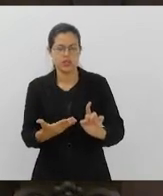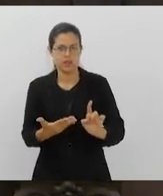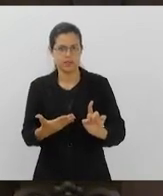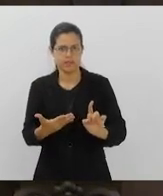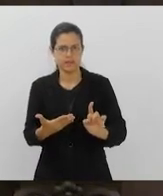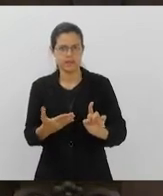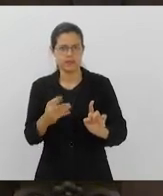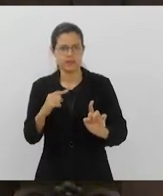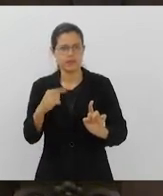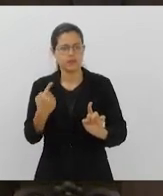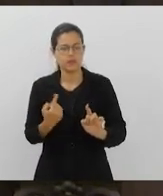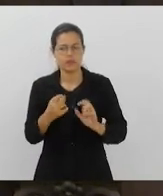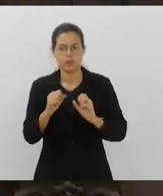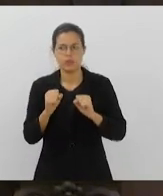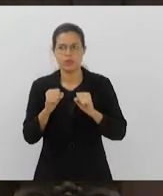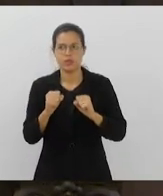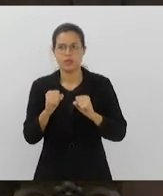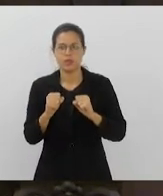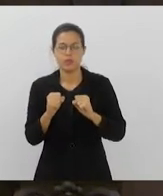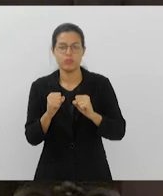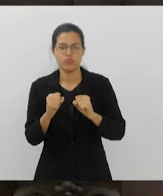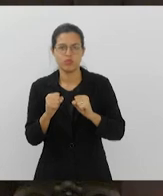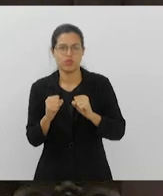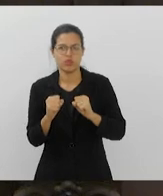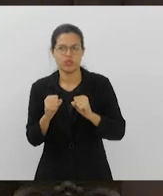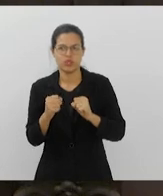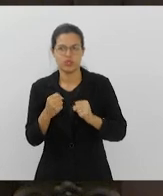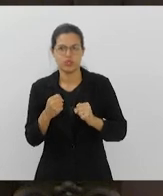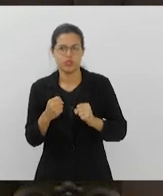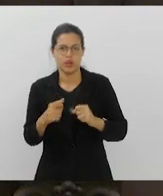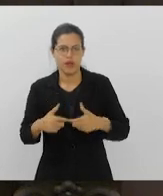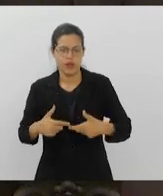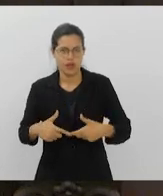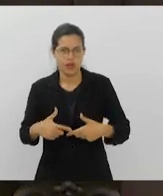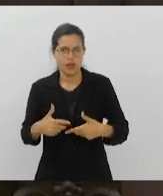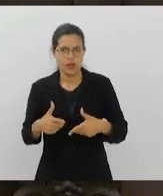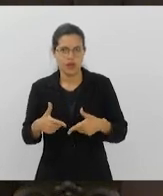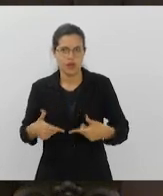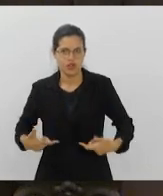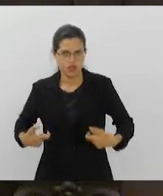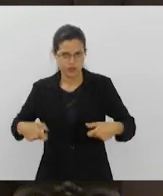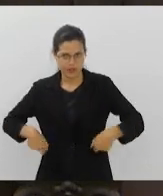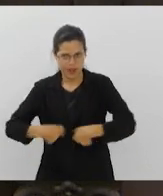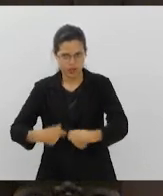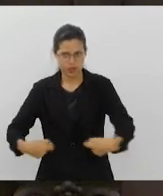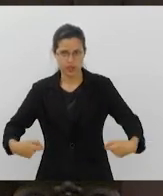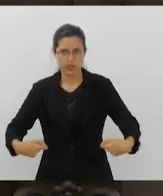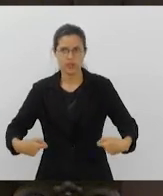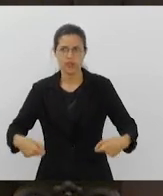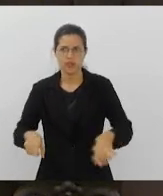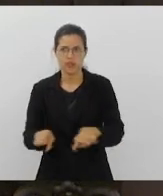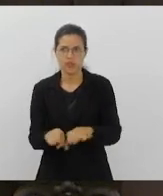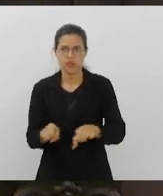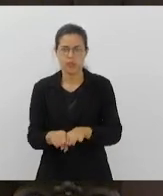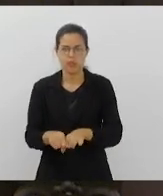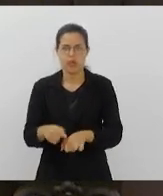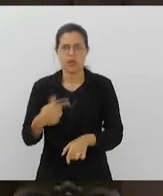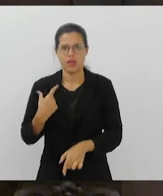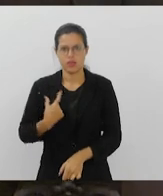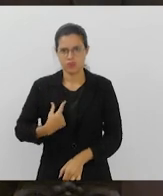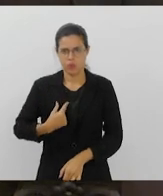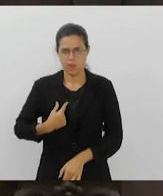dar o andamento das faixas honoríficas, Conde Coma, e das comendas do